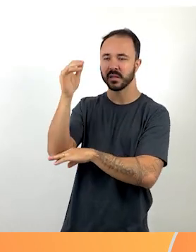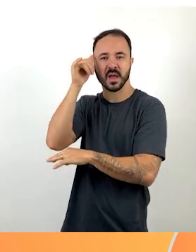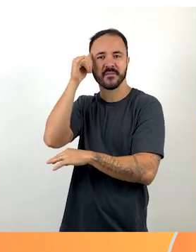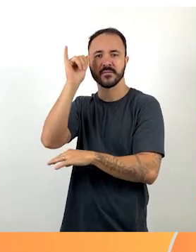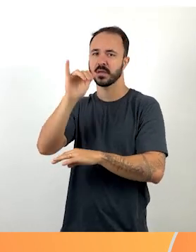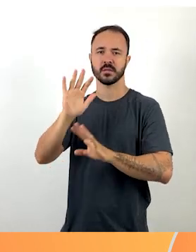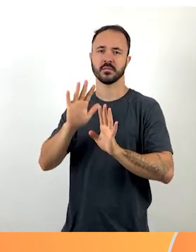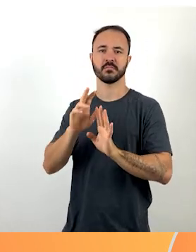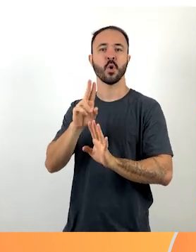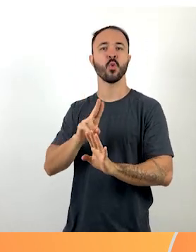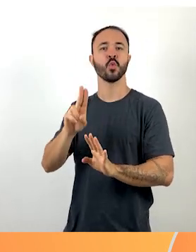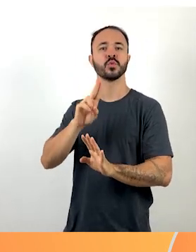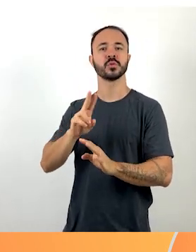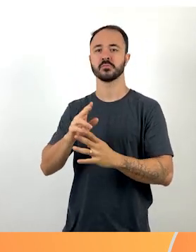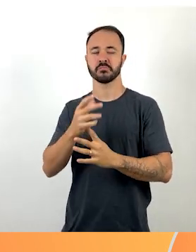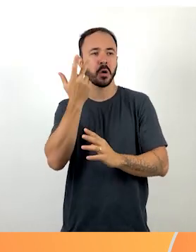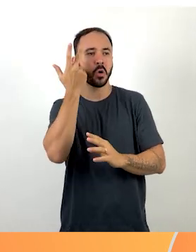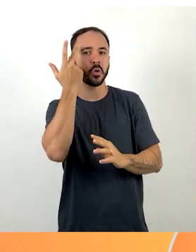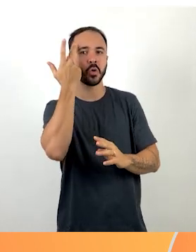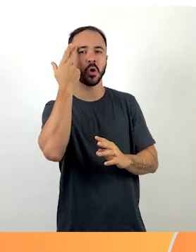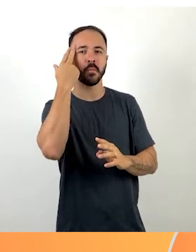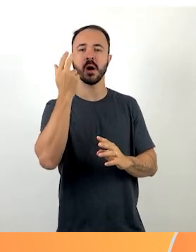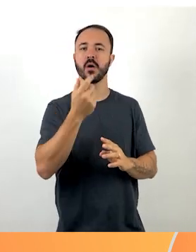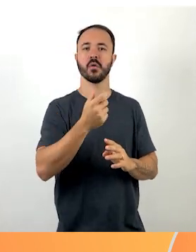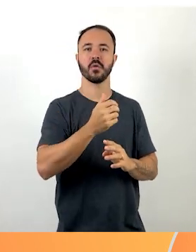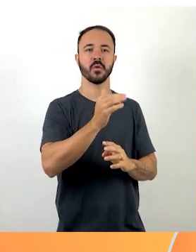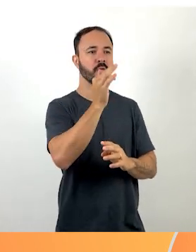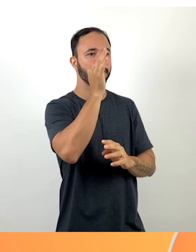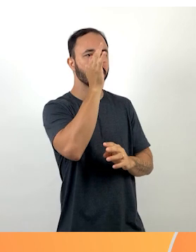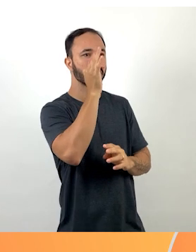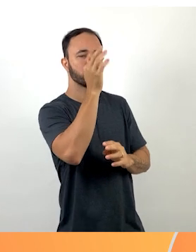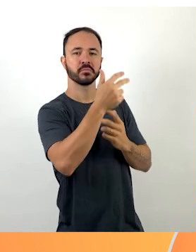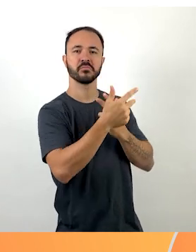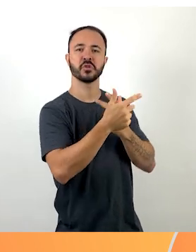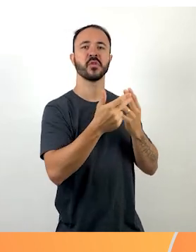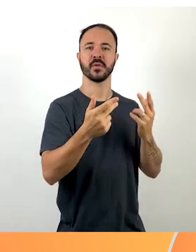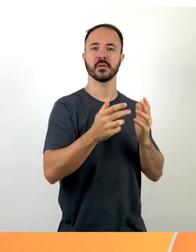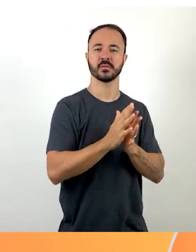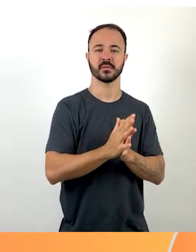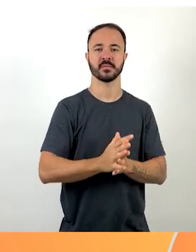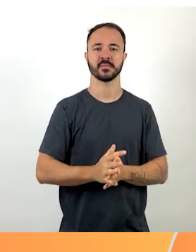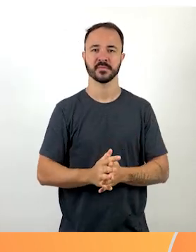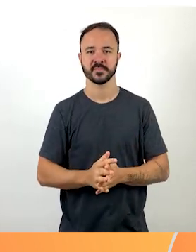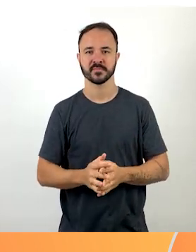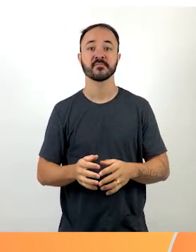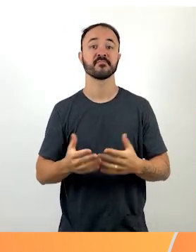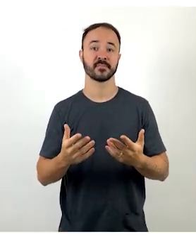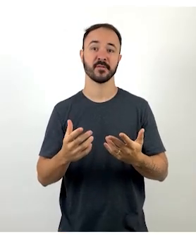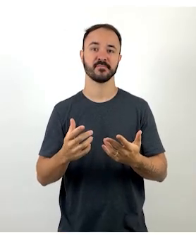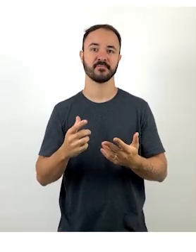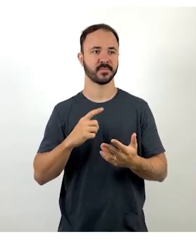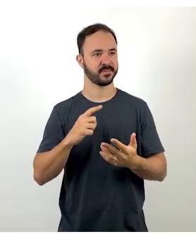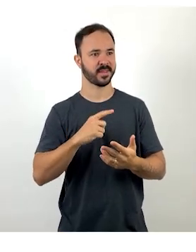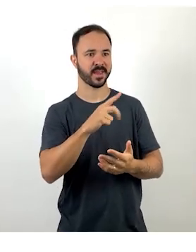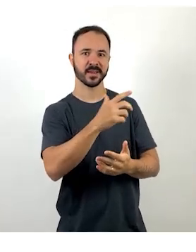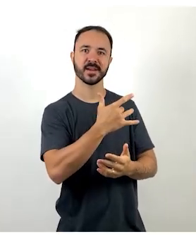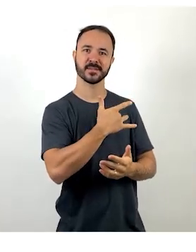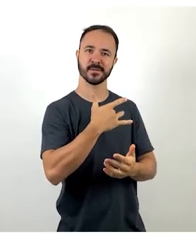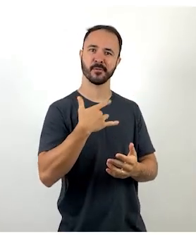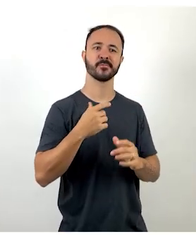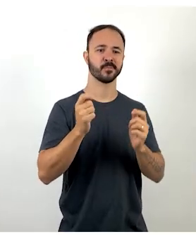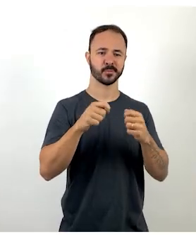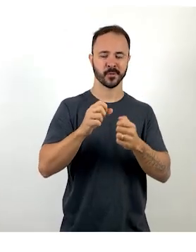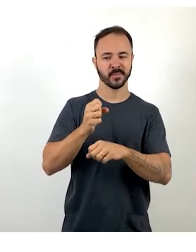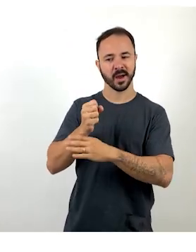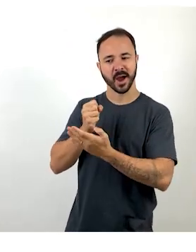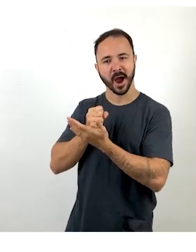limpo, que promove o crescimento da planta, o desenvolvimento da planta, porque tem os nutrientes necessários. Então, mais um exemplo de um